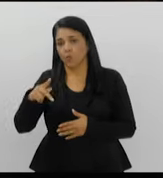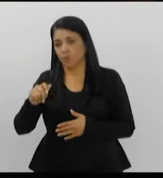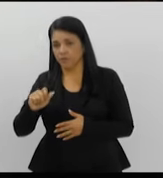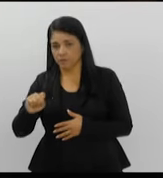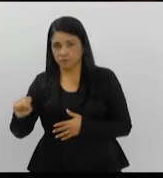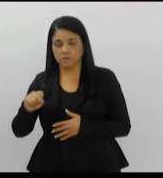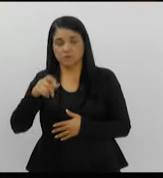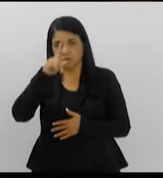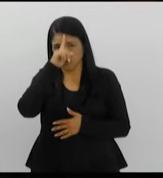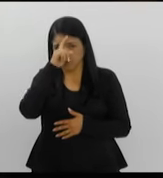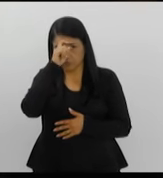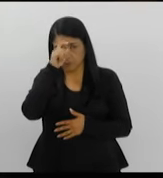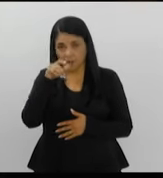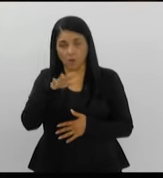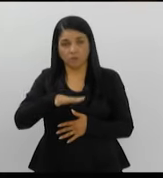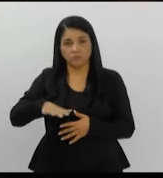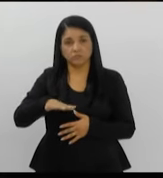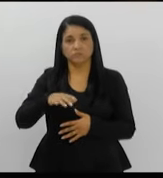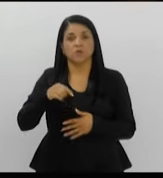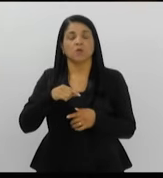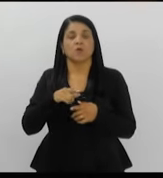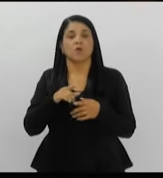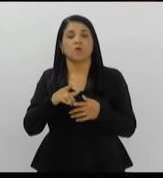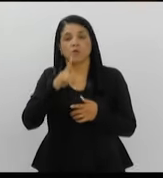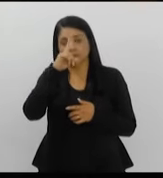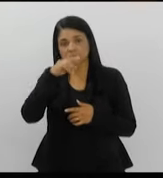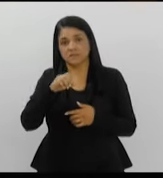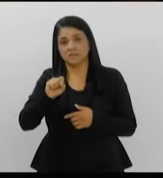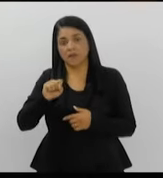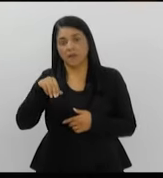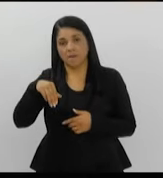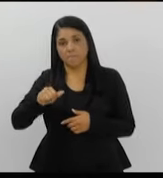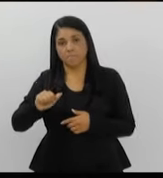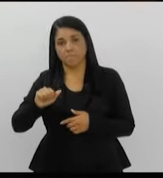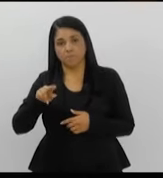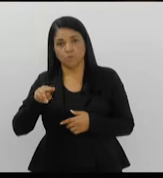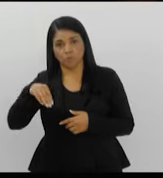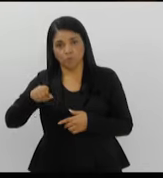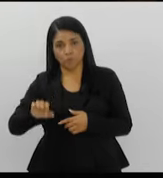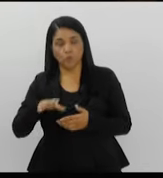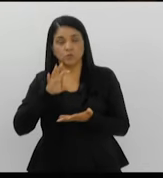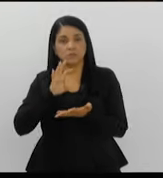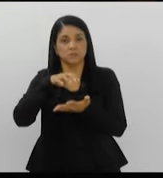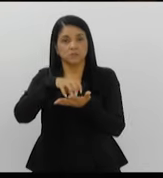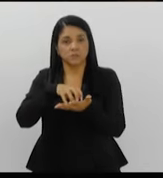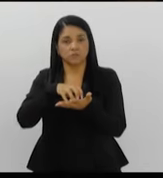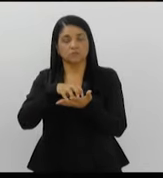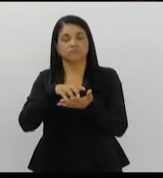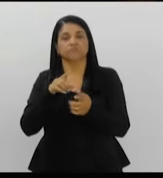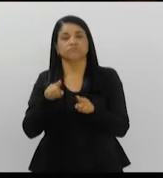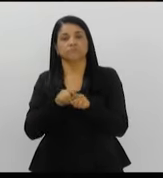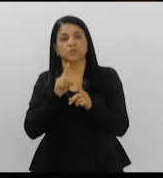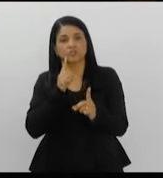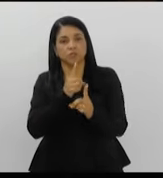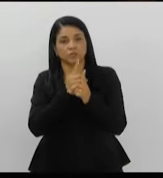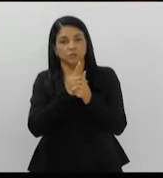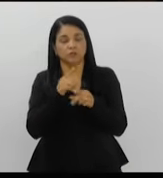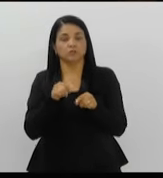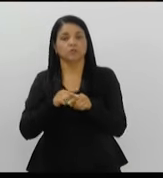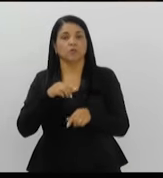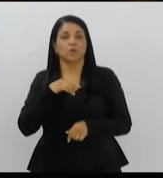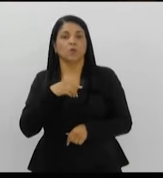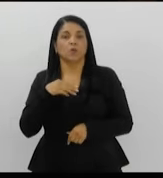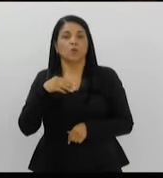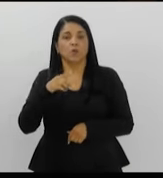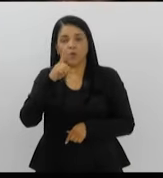e hospitais, Complexo Regional da Mãe de Mesquita, SAMU, Centro Estadual de Diagnóstico por Imagem, UPA 24 Horas de Mesquita, UPA